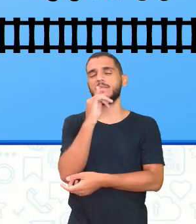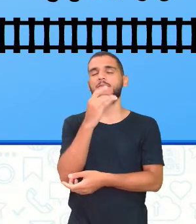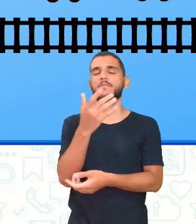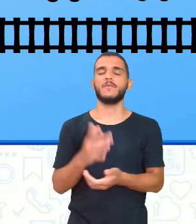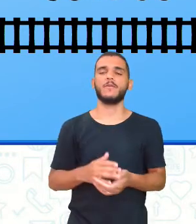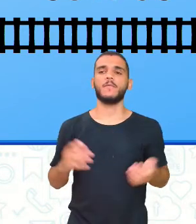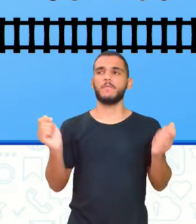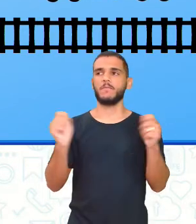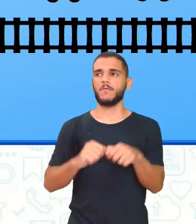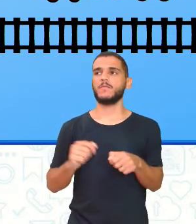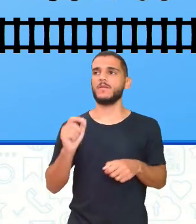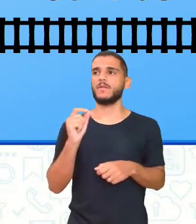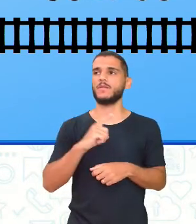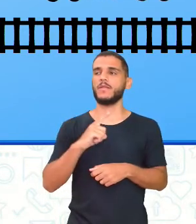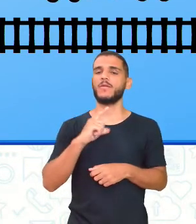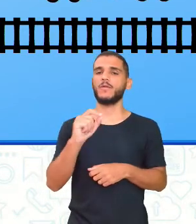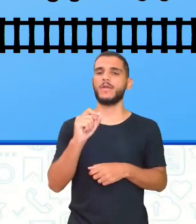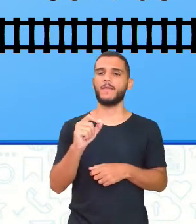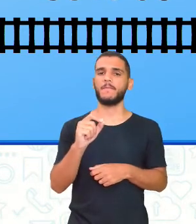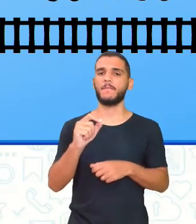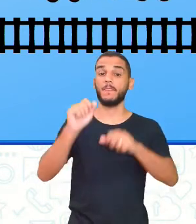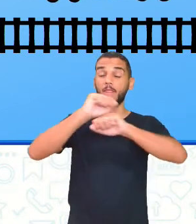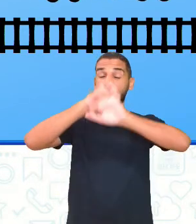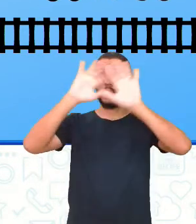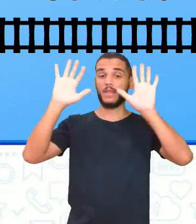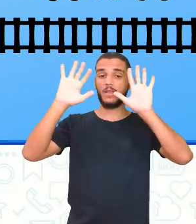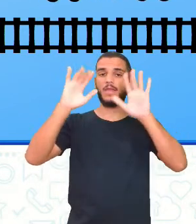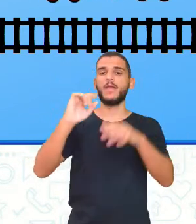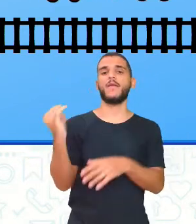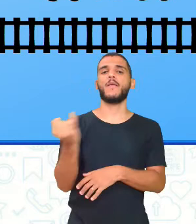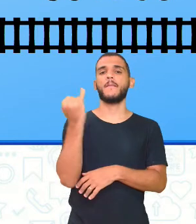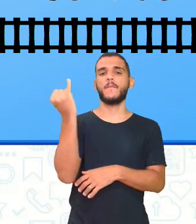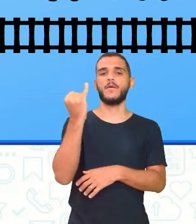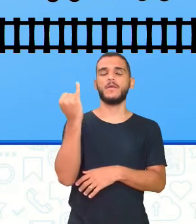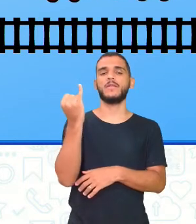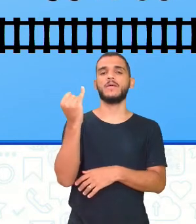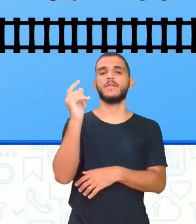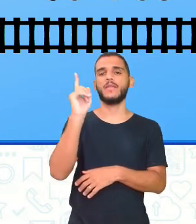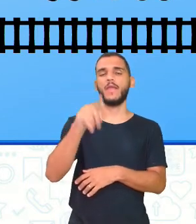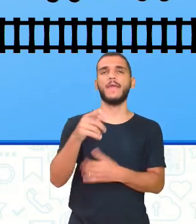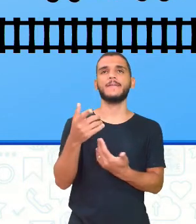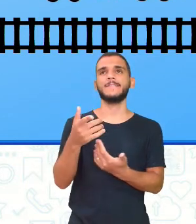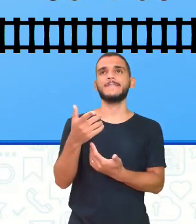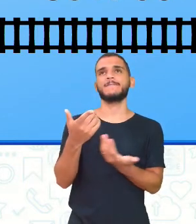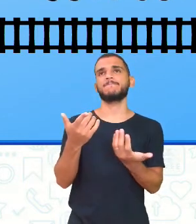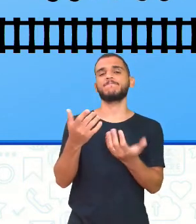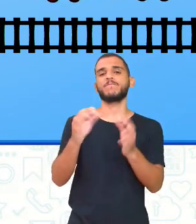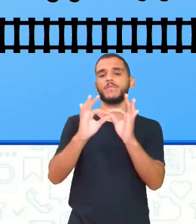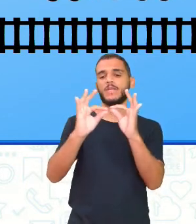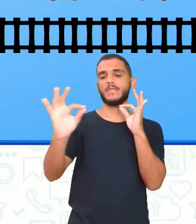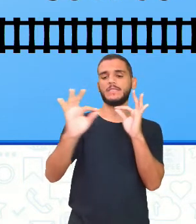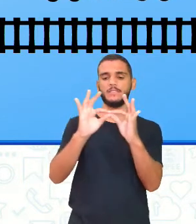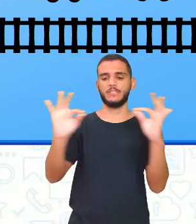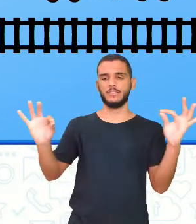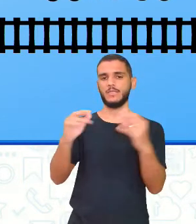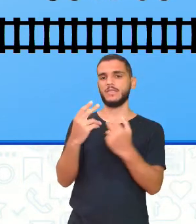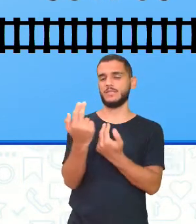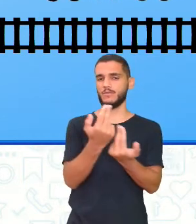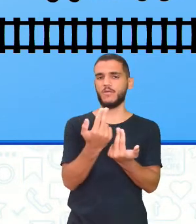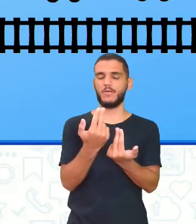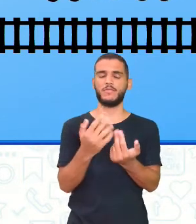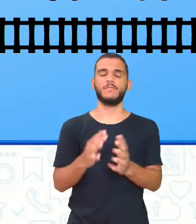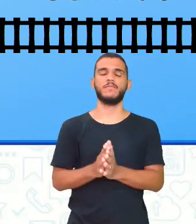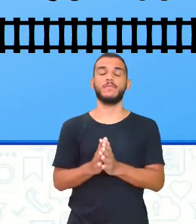pode deixar bem claro que o importante é que a distância seja a mesma. Então,